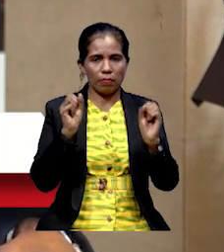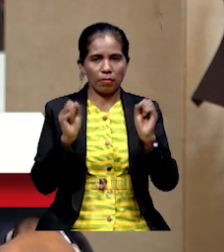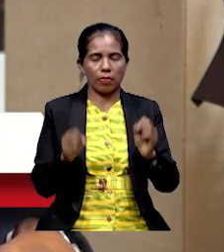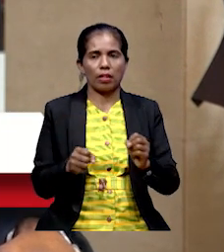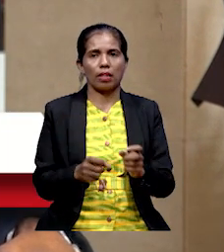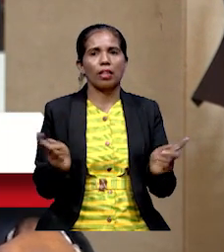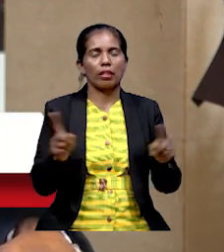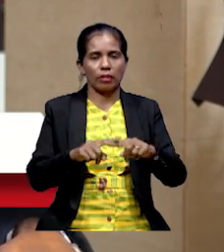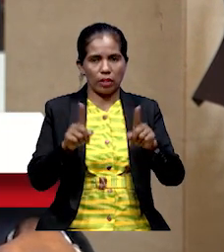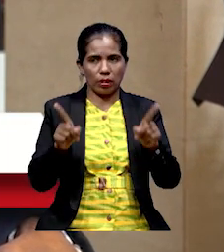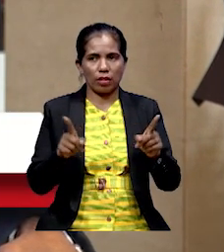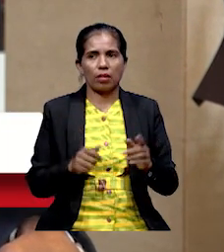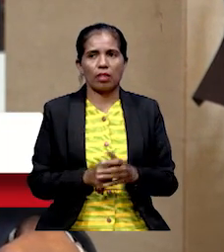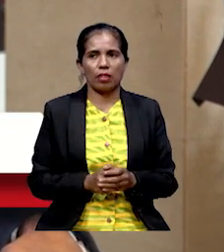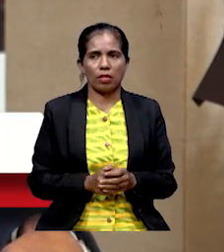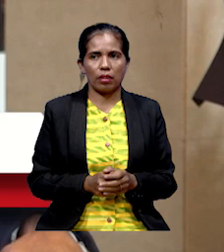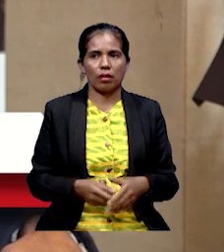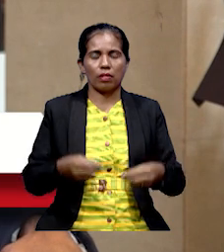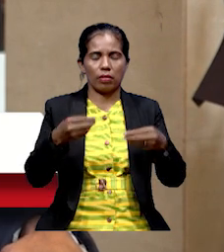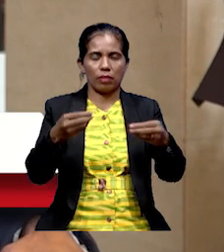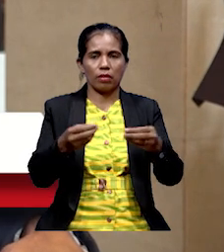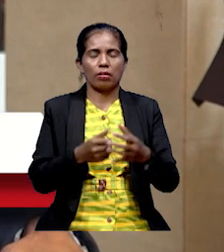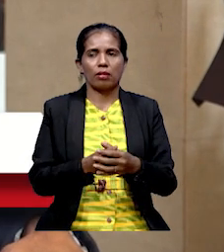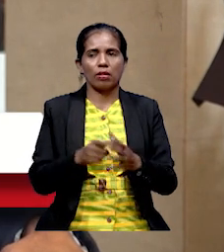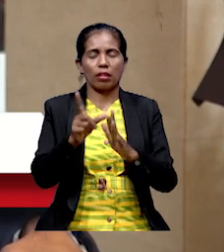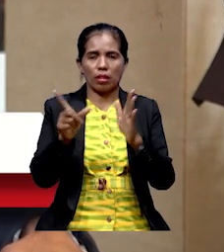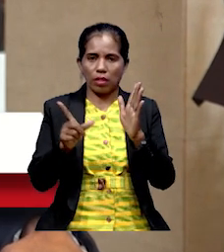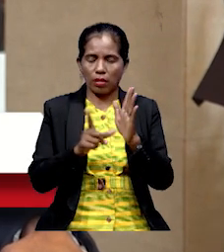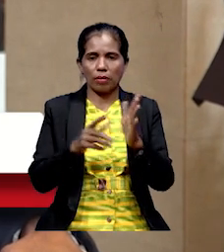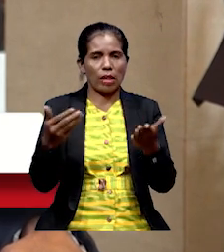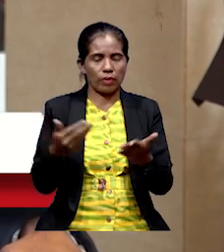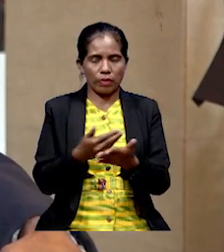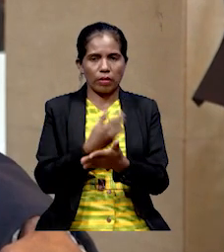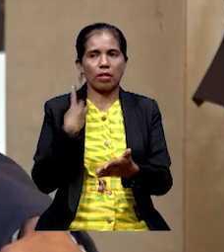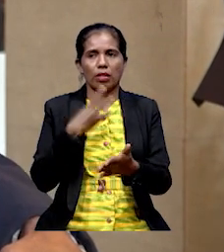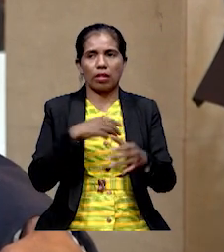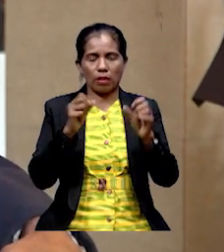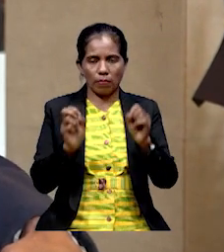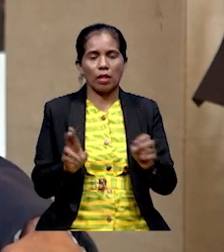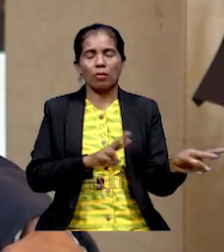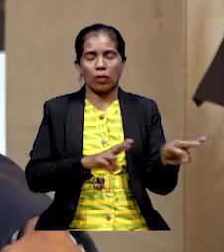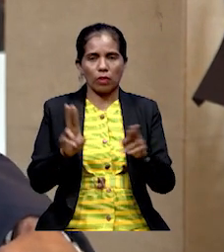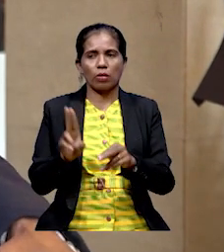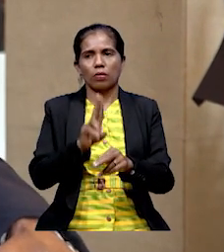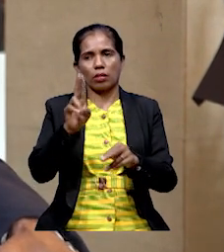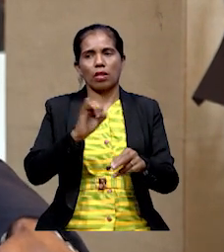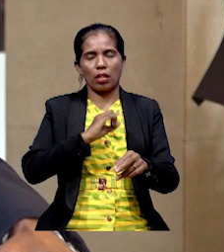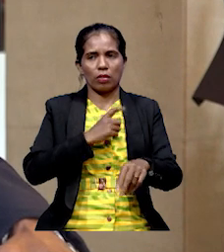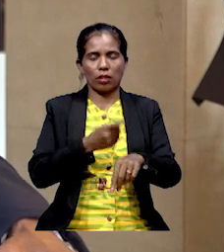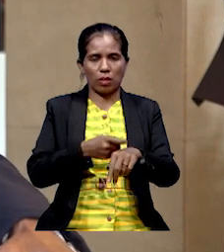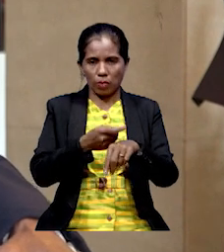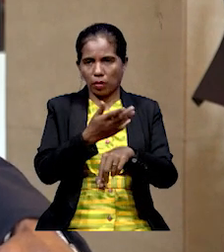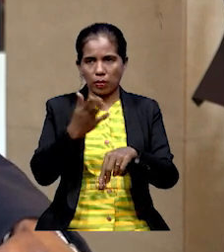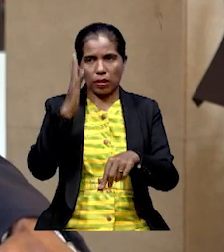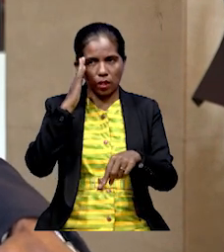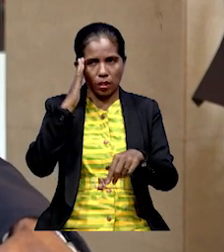né, prerrogativa da Constituição foi que o Presidente da República bele usa, né? Há um tempo, então, pode ser até, né?